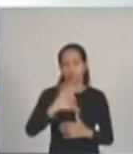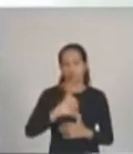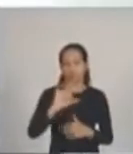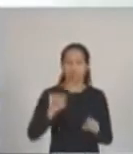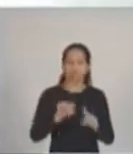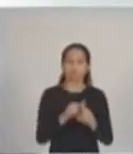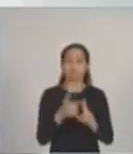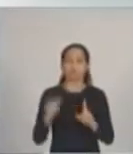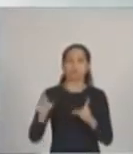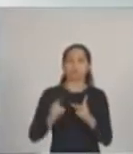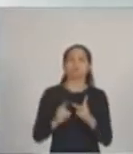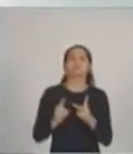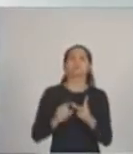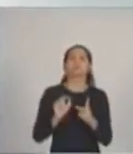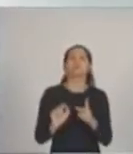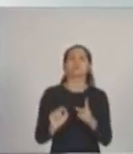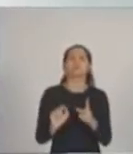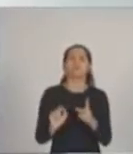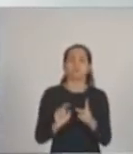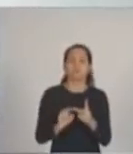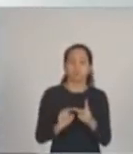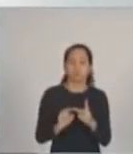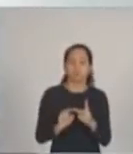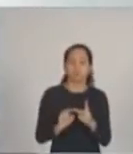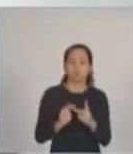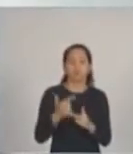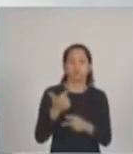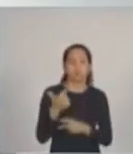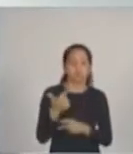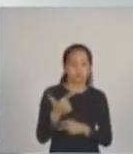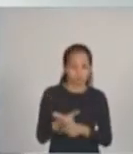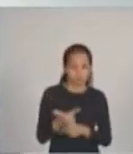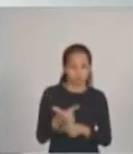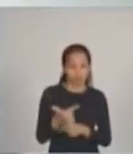aí, senhor presidente, a 1228 também,